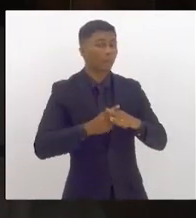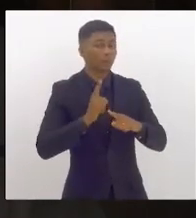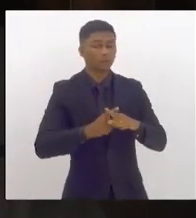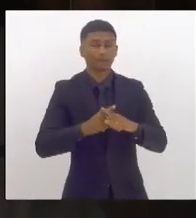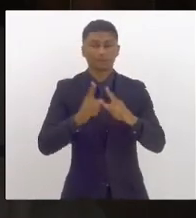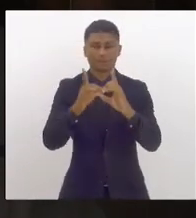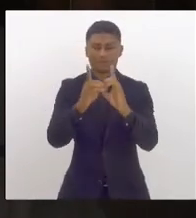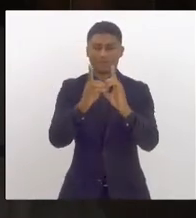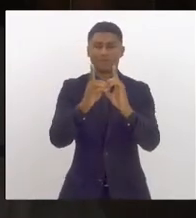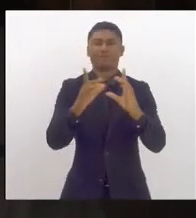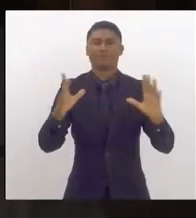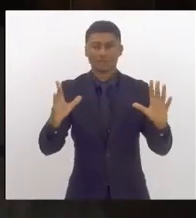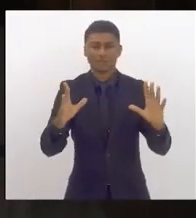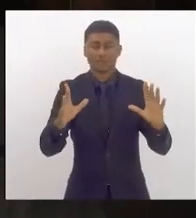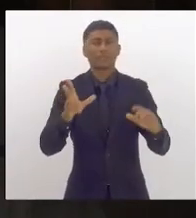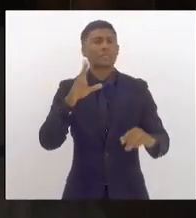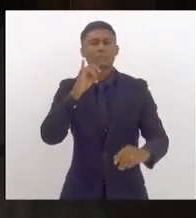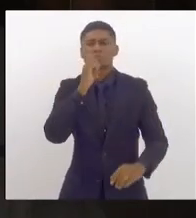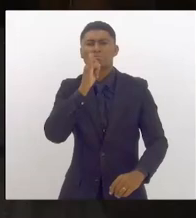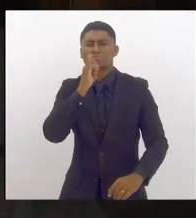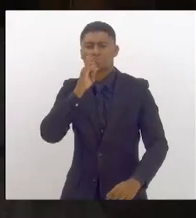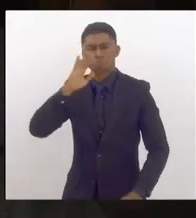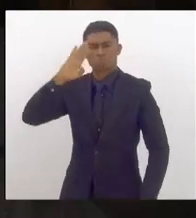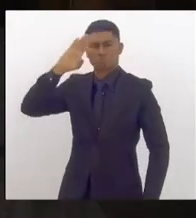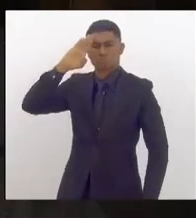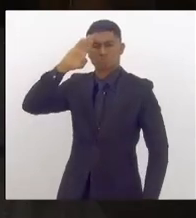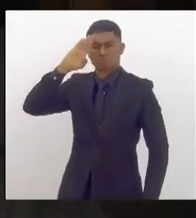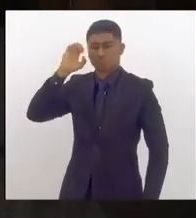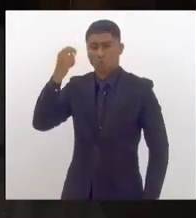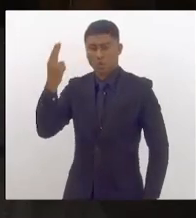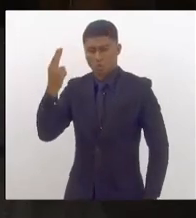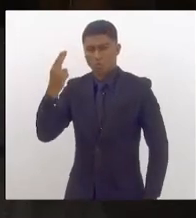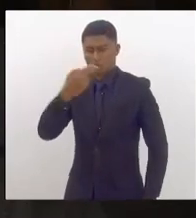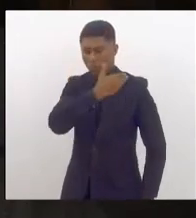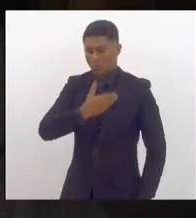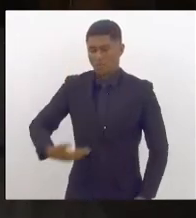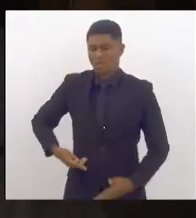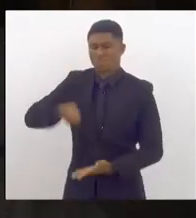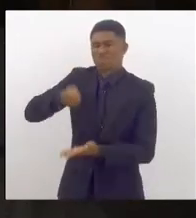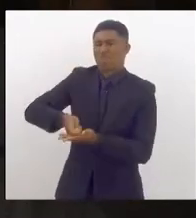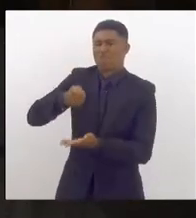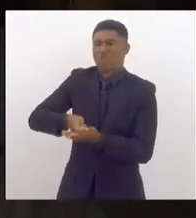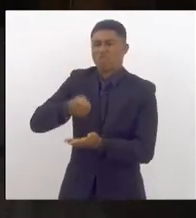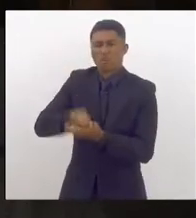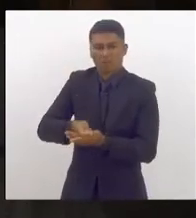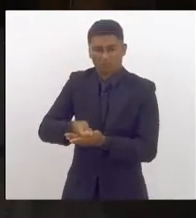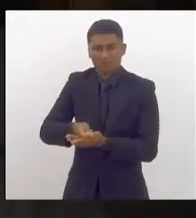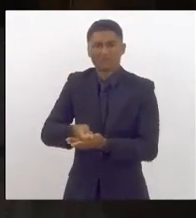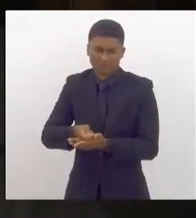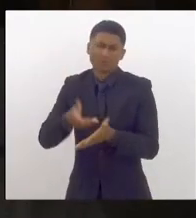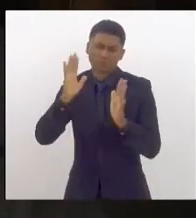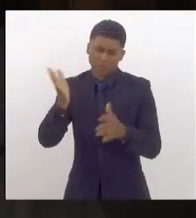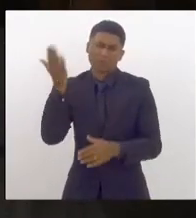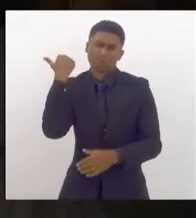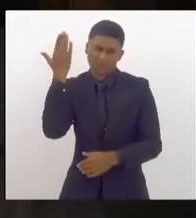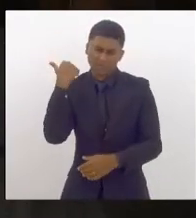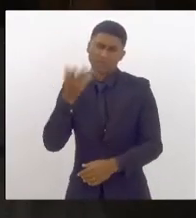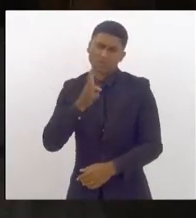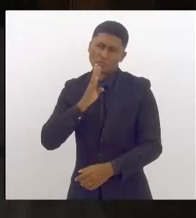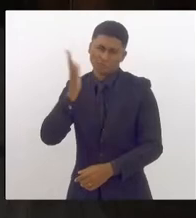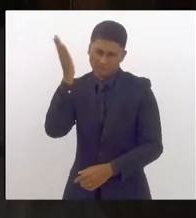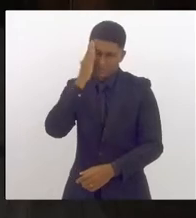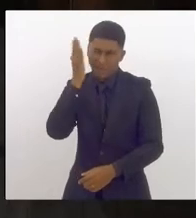regimes autoritários em ditaduras como nós já conhecemos mais de uma mais de uma esse